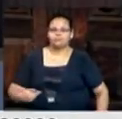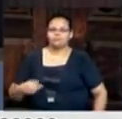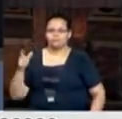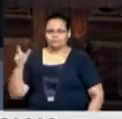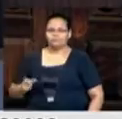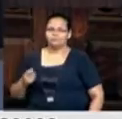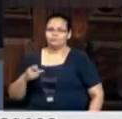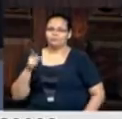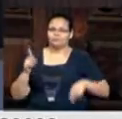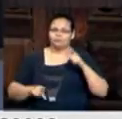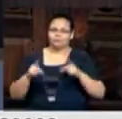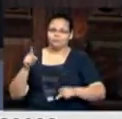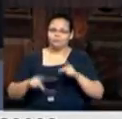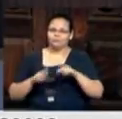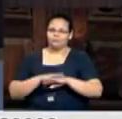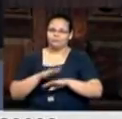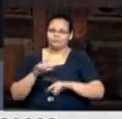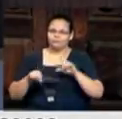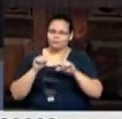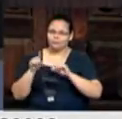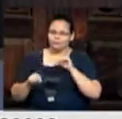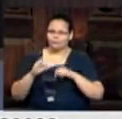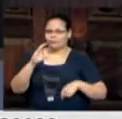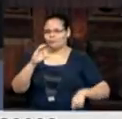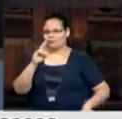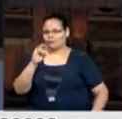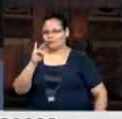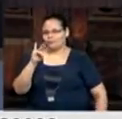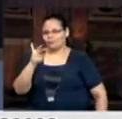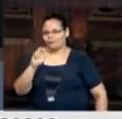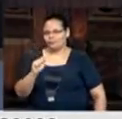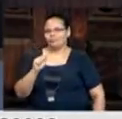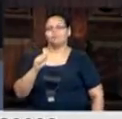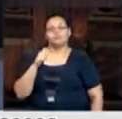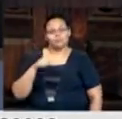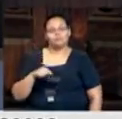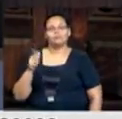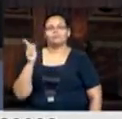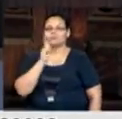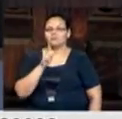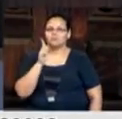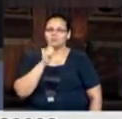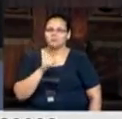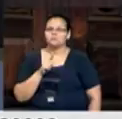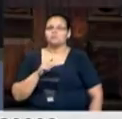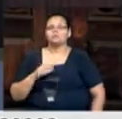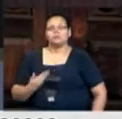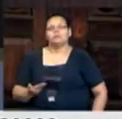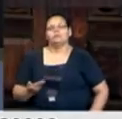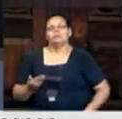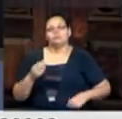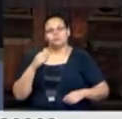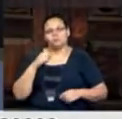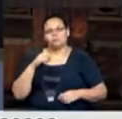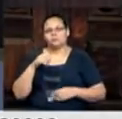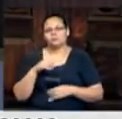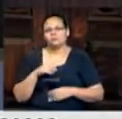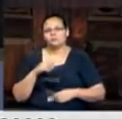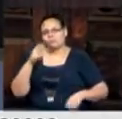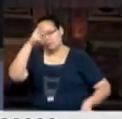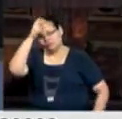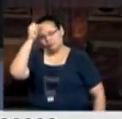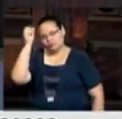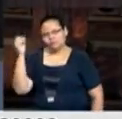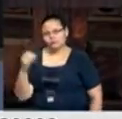opção. O senador Marcelo Crivella foi eleito por ampla margem na cidade do Rio de Janeiro. A sua proposta chegou à população